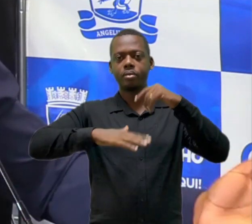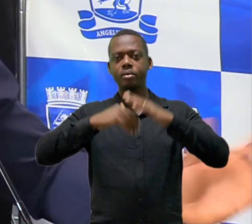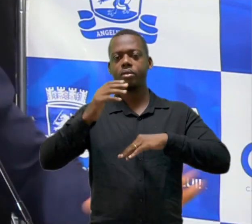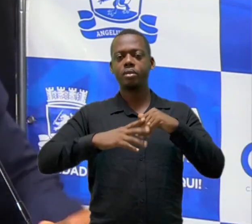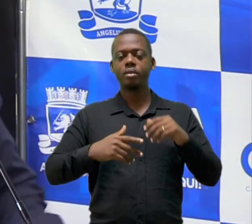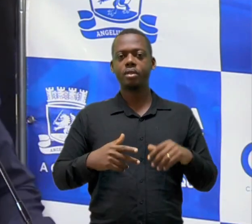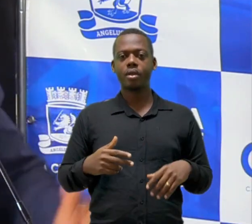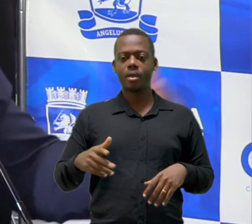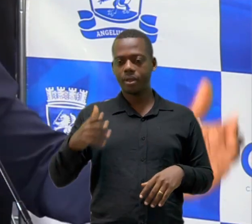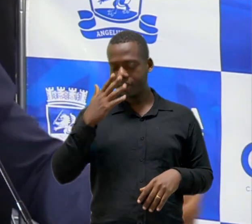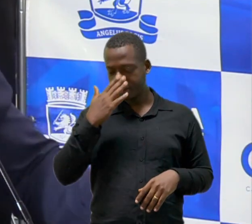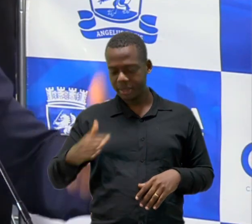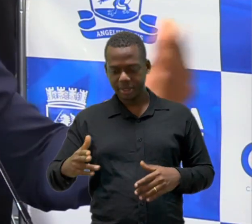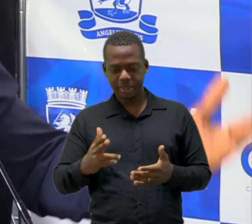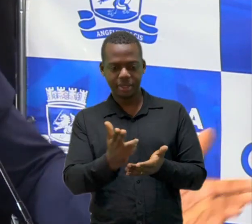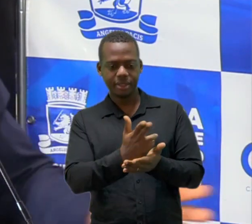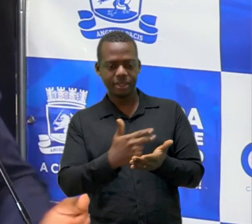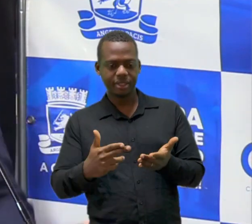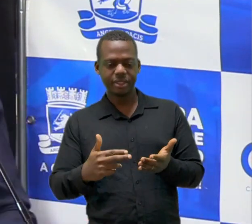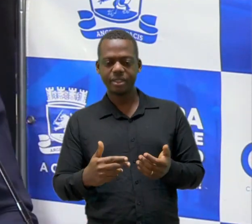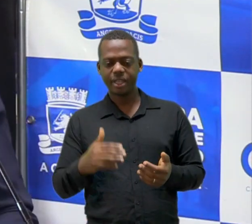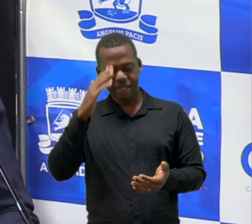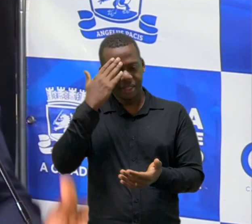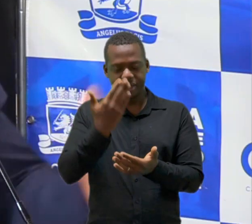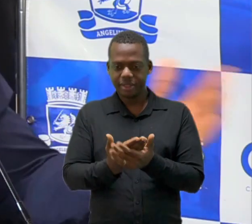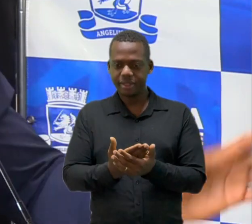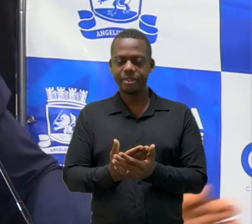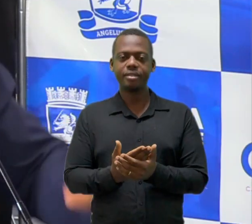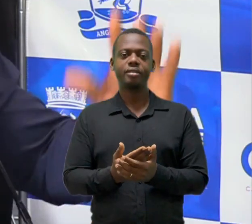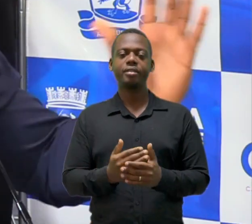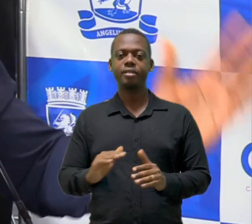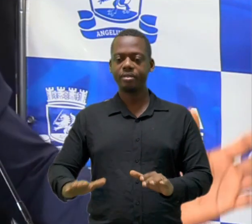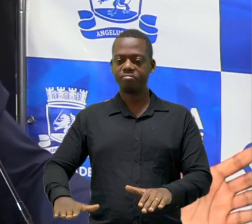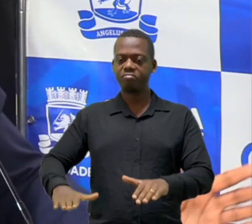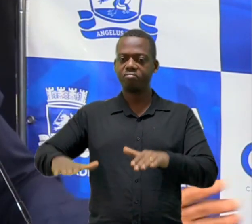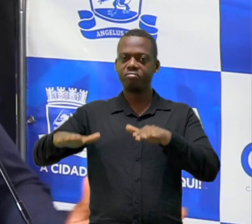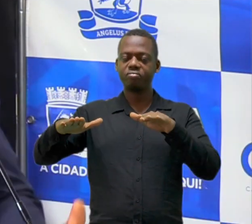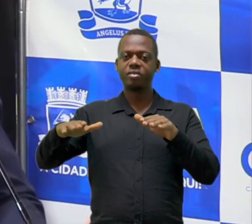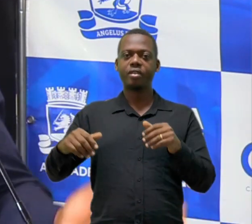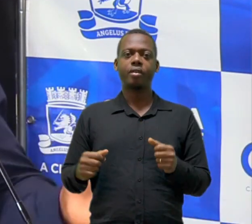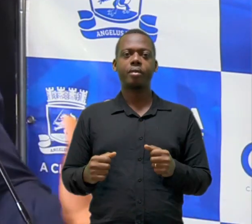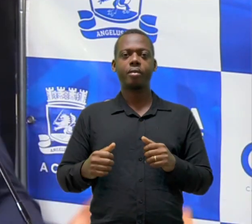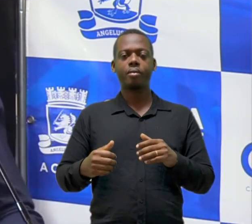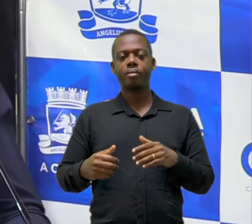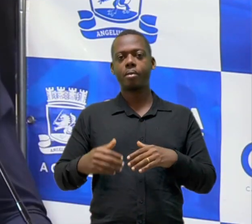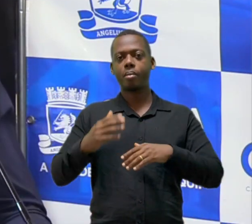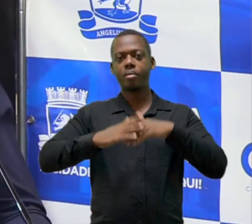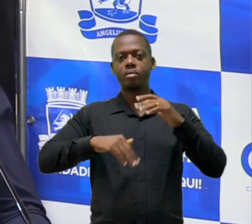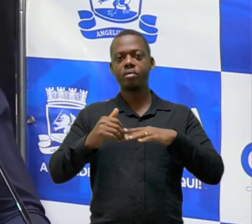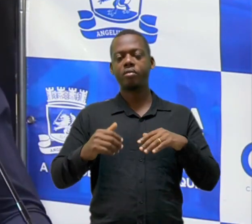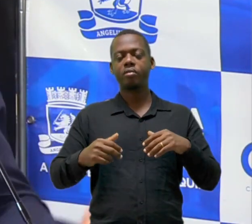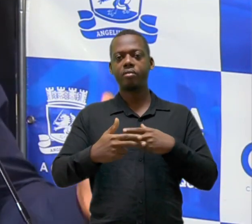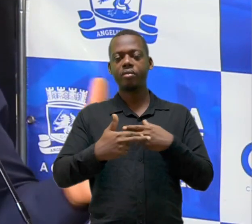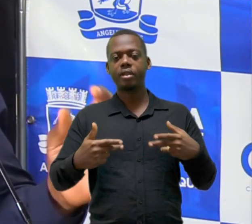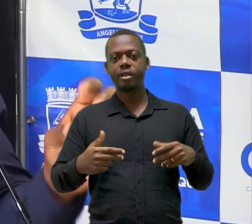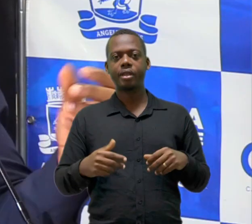possa ser um arquiteto, um desenhista. Isso também na área da medicina, enfim, várias profissões. No seu caso, a